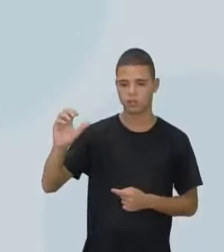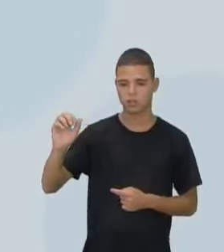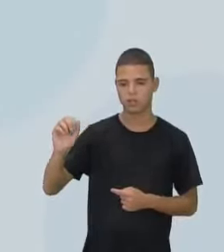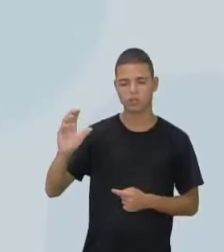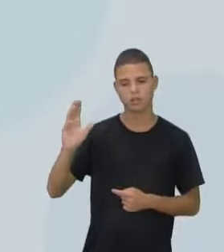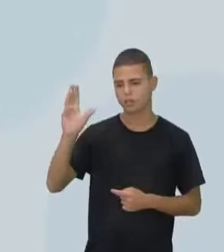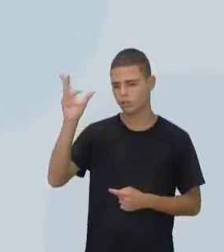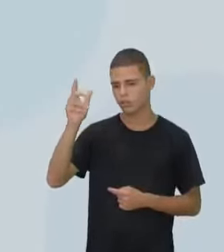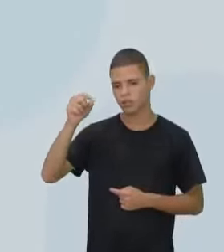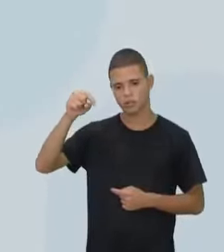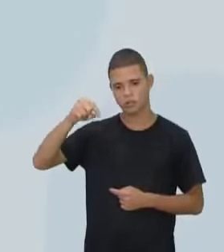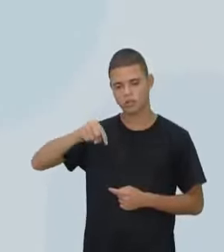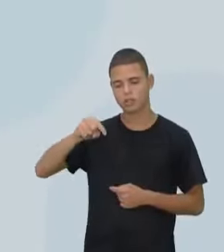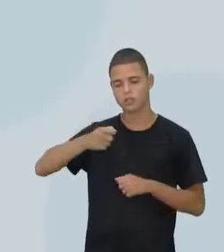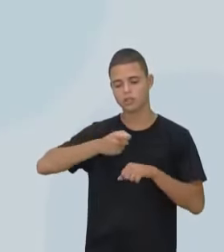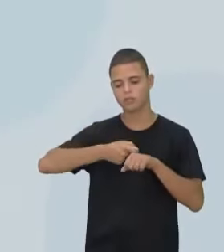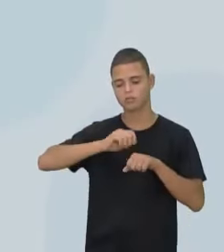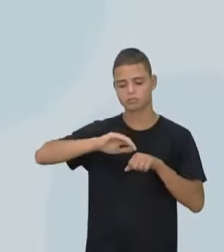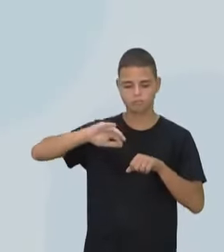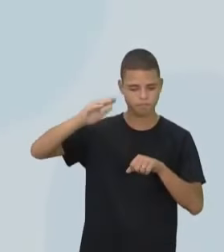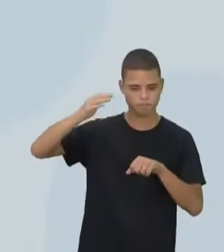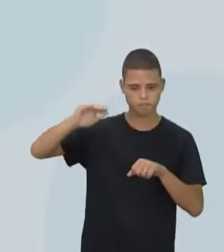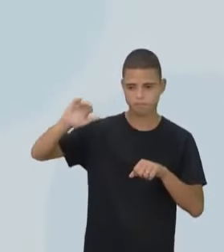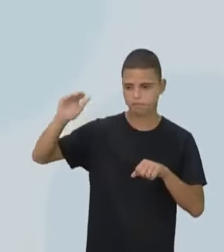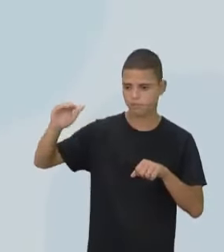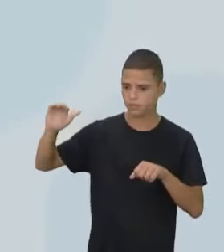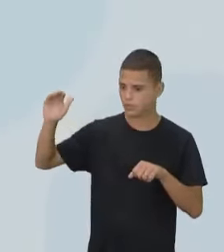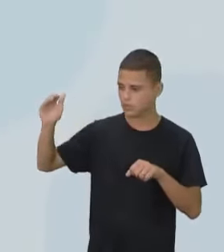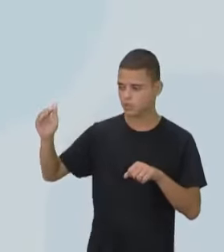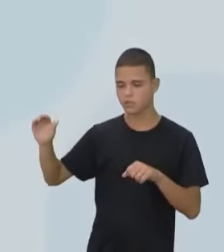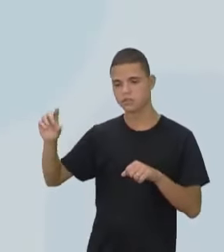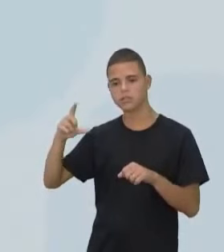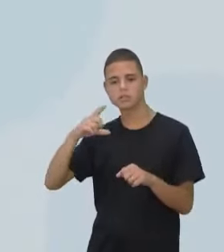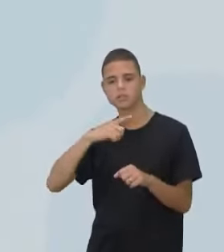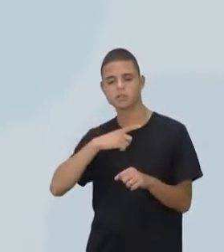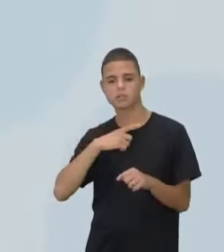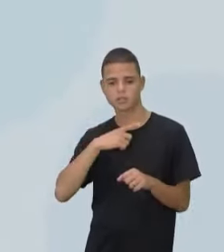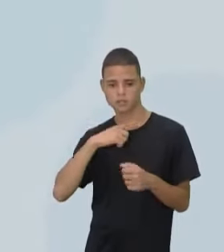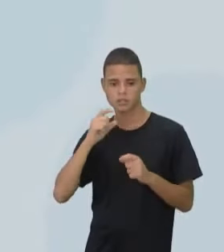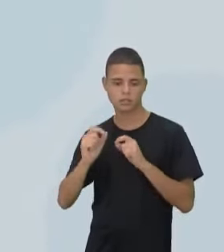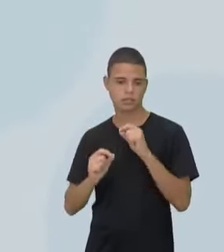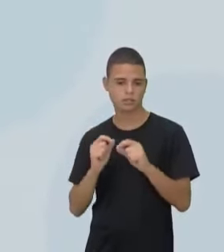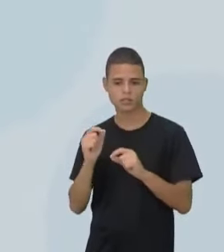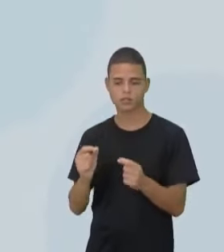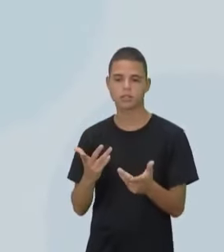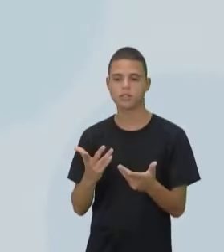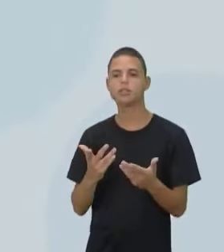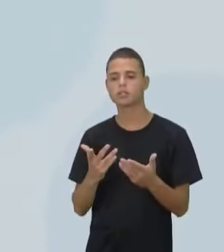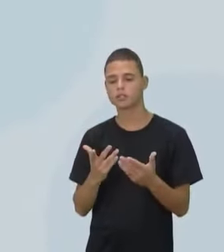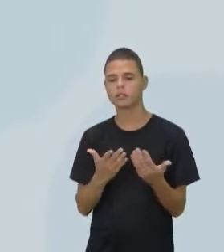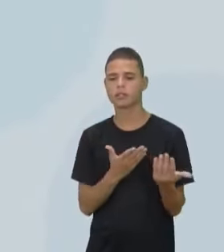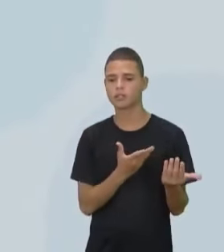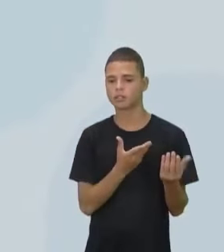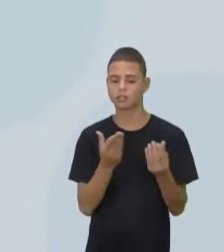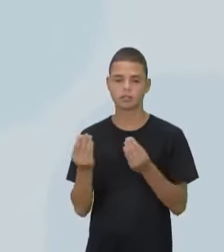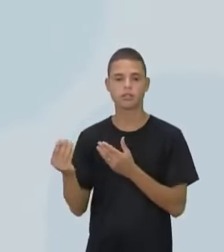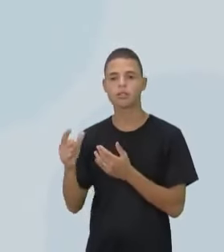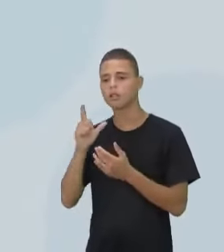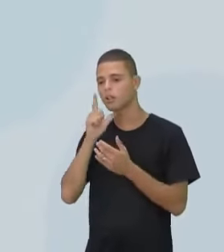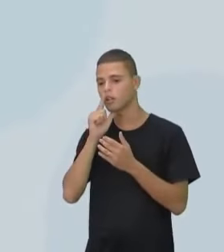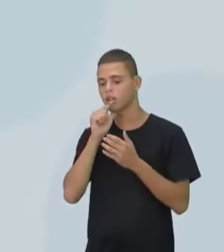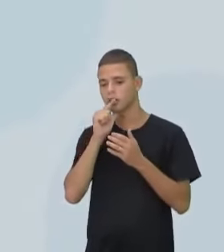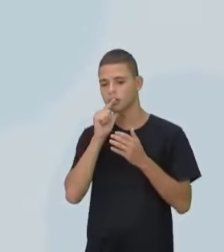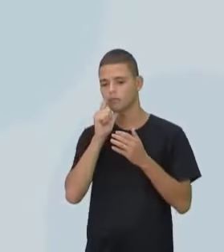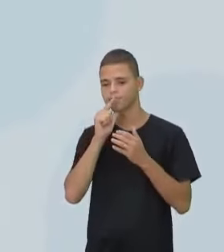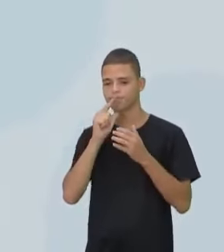região de serra, aqui da Serra do Mar, né? Então, você tem um bloqueio do relevo, né, de massas de ar úmido, e